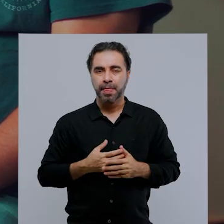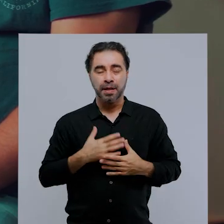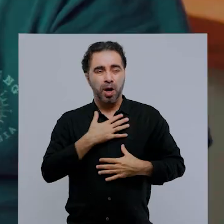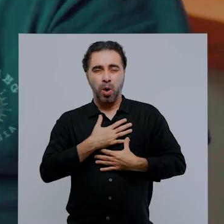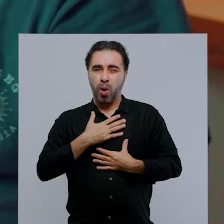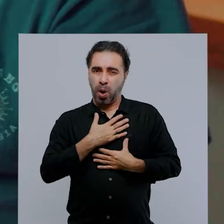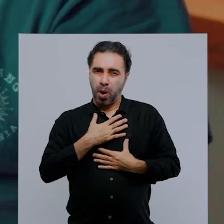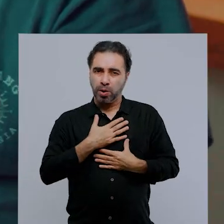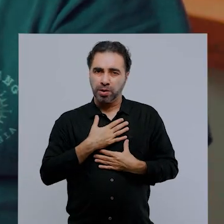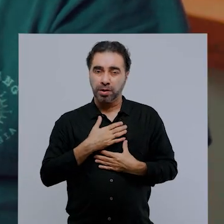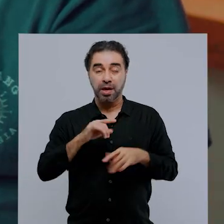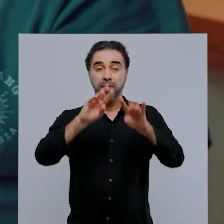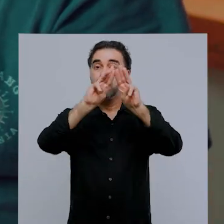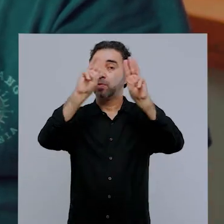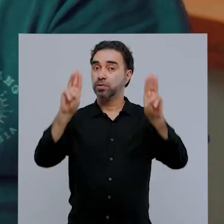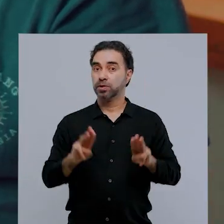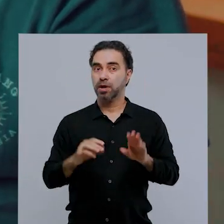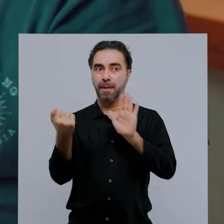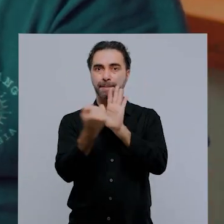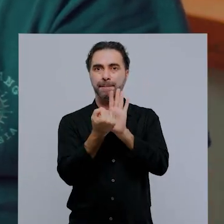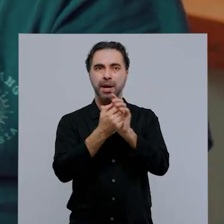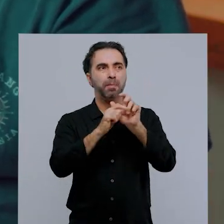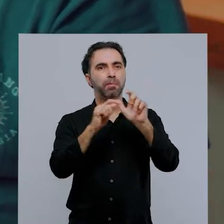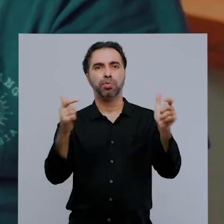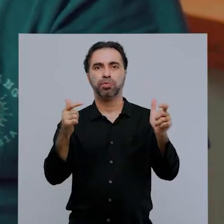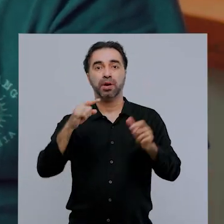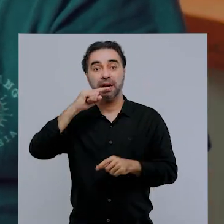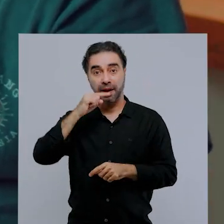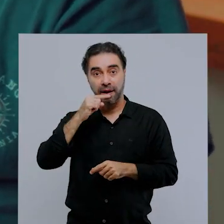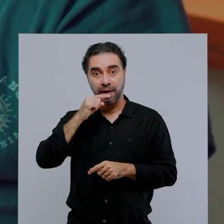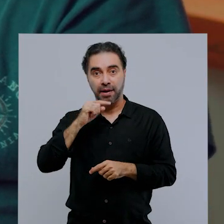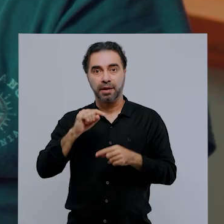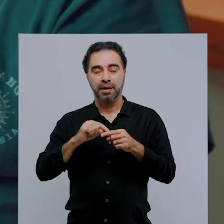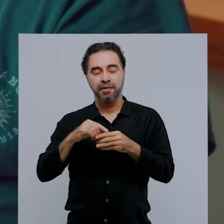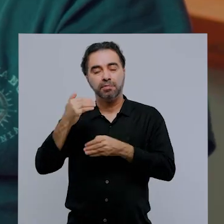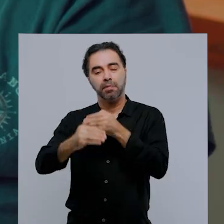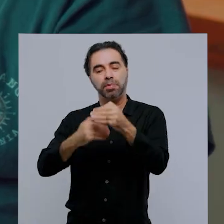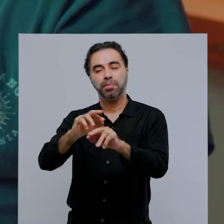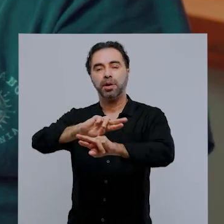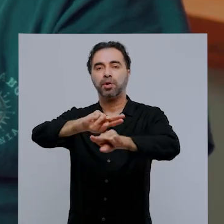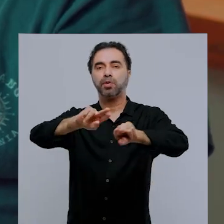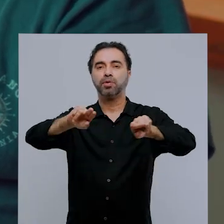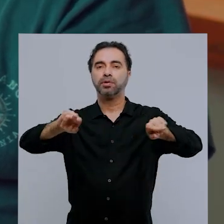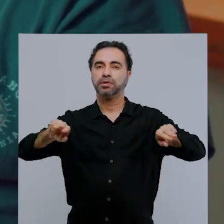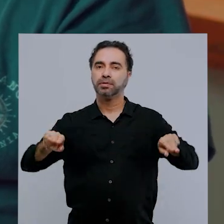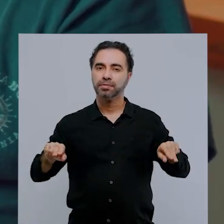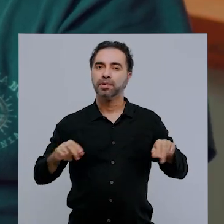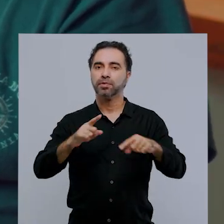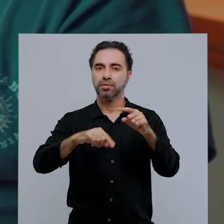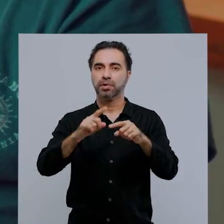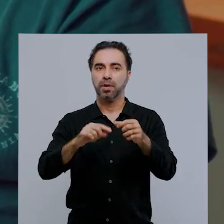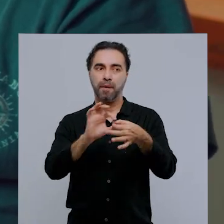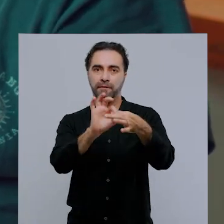apreciada. E o museu é uma marca enorme da cana, que provém todos esses produtos, né? Então é um